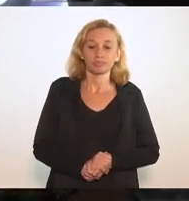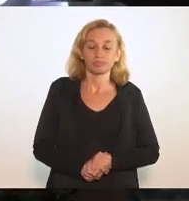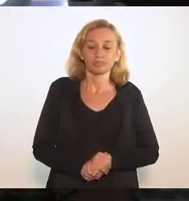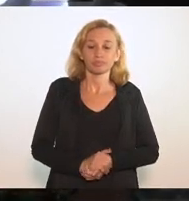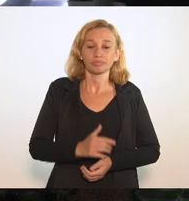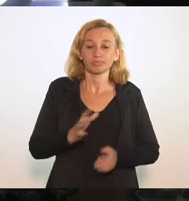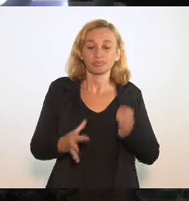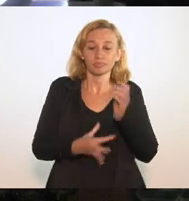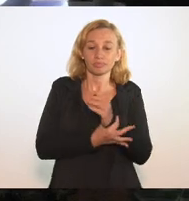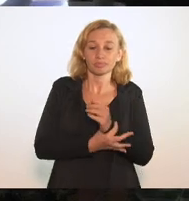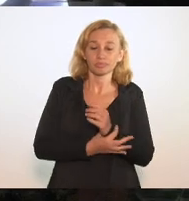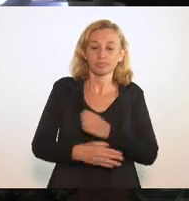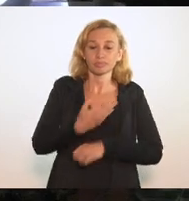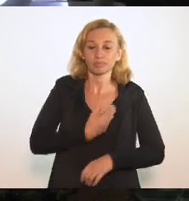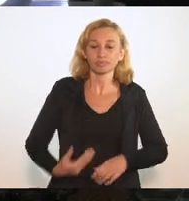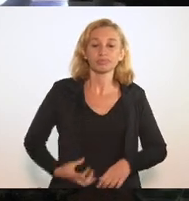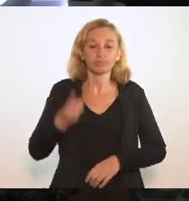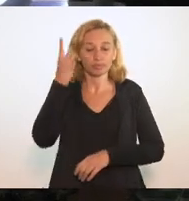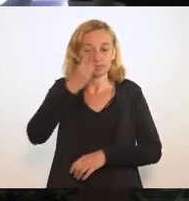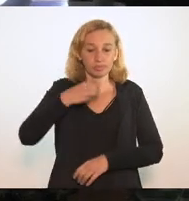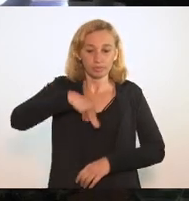pela segurança pública, deputada Marta Rocha.